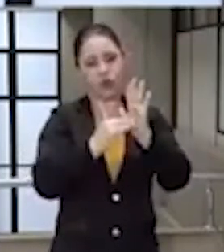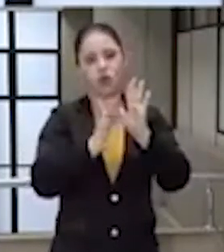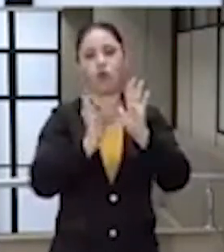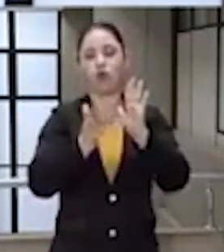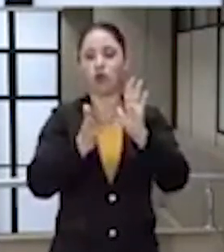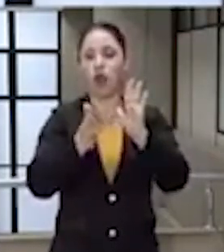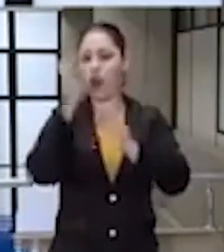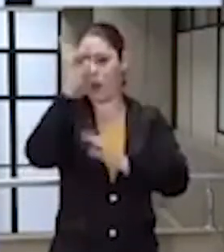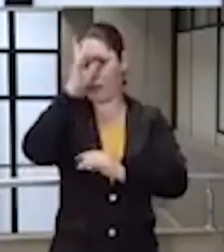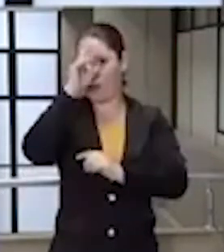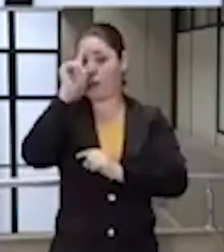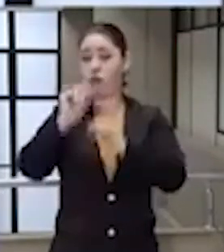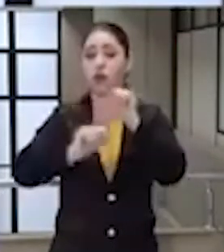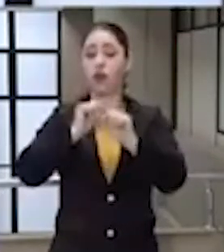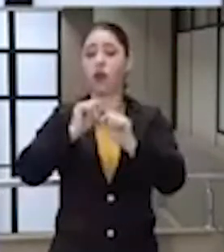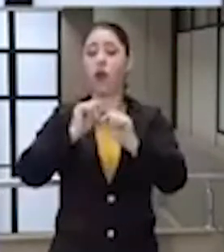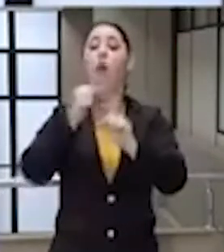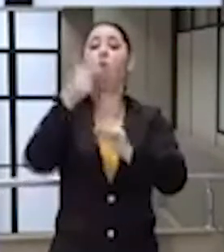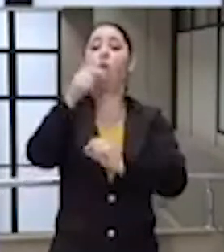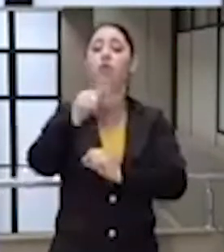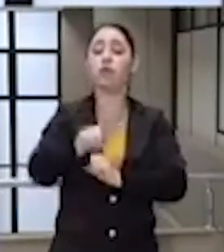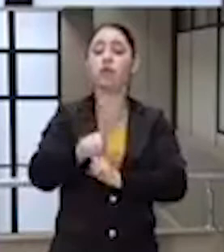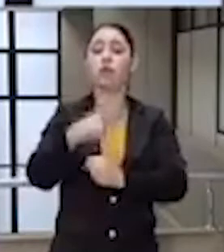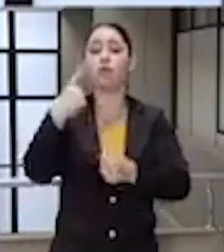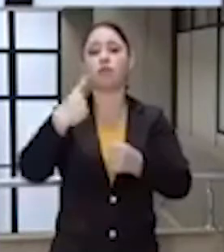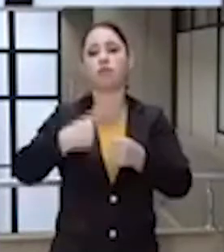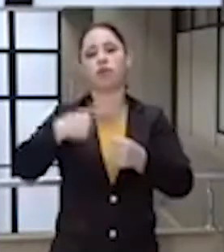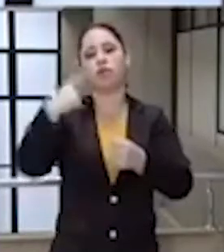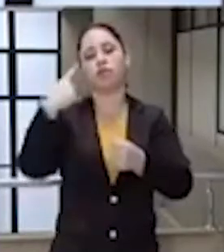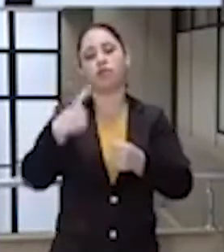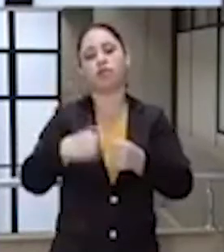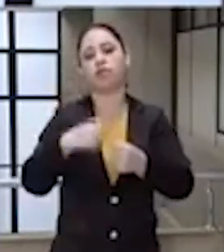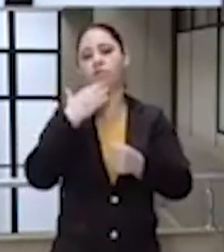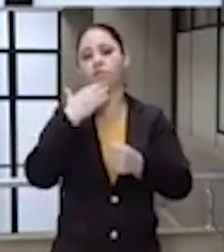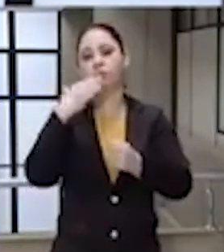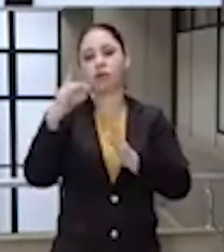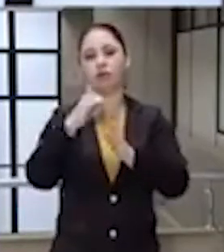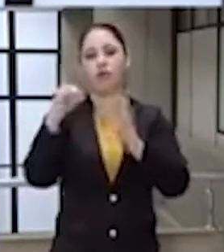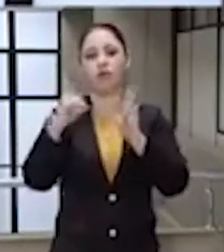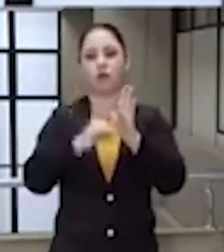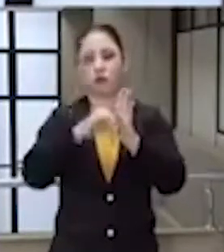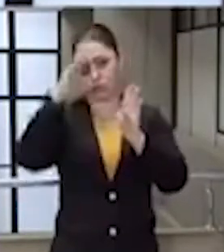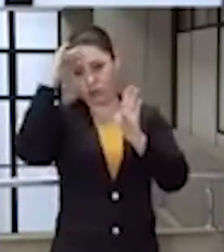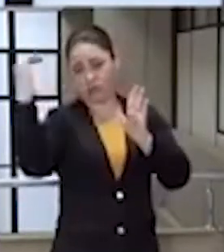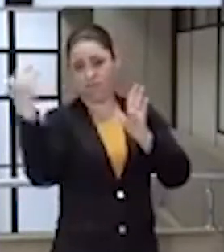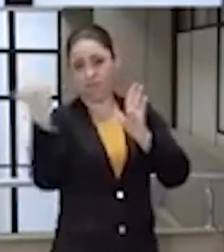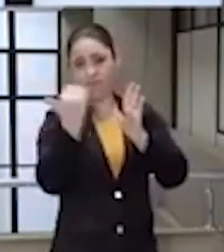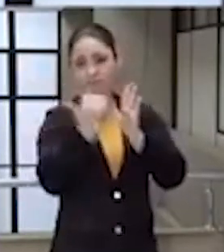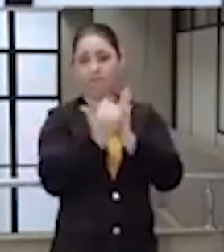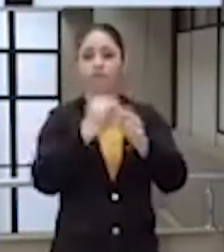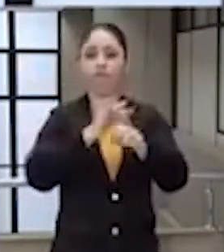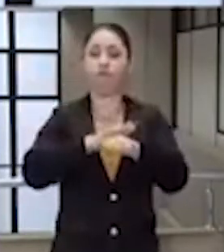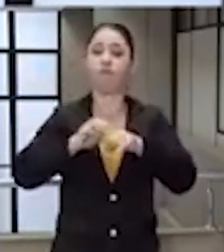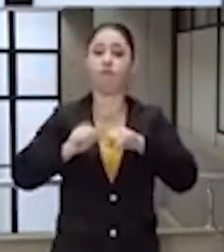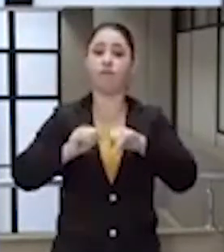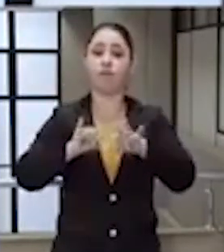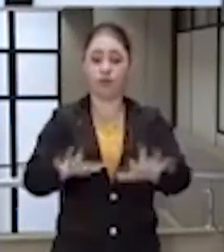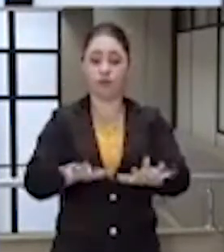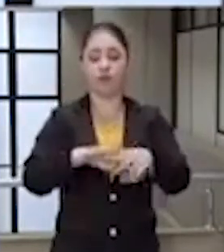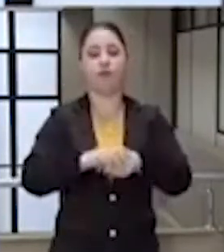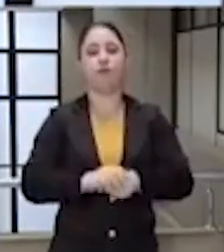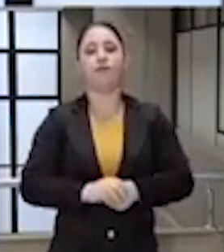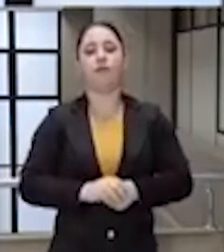já ressaltamos aqui, mais uma vez, municípios que estão tendo reconhecida o pedido de calamidade